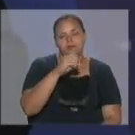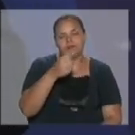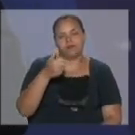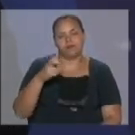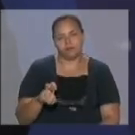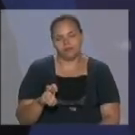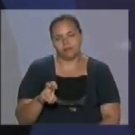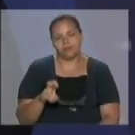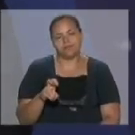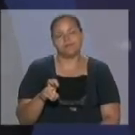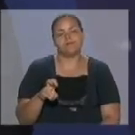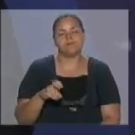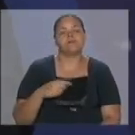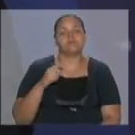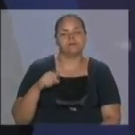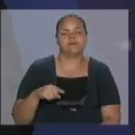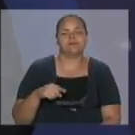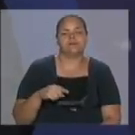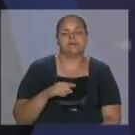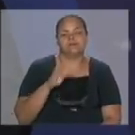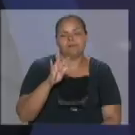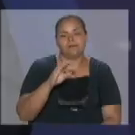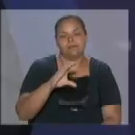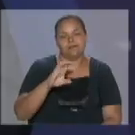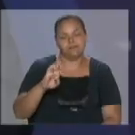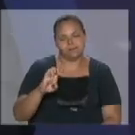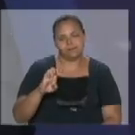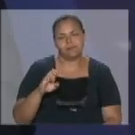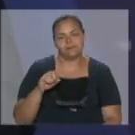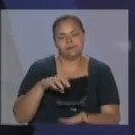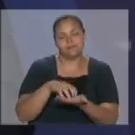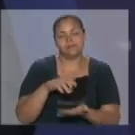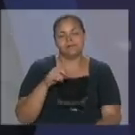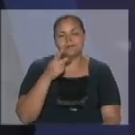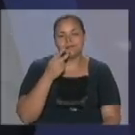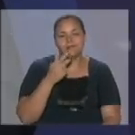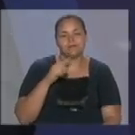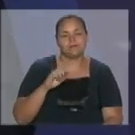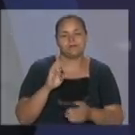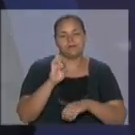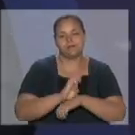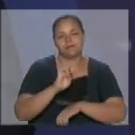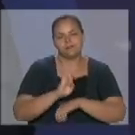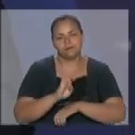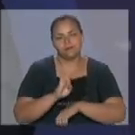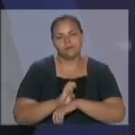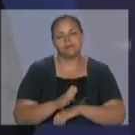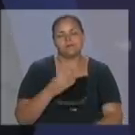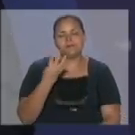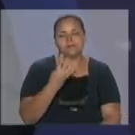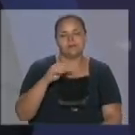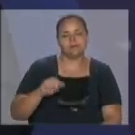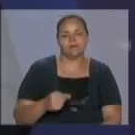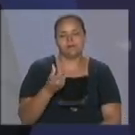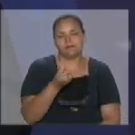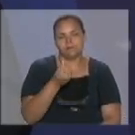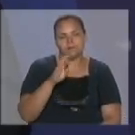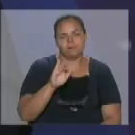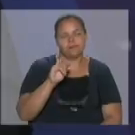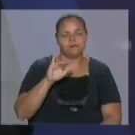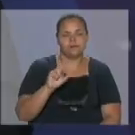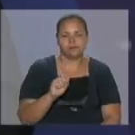só em 2015, segundo o Tribunal de Contas do Estado, o Estado abriu mão de 4,6 bilhões de